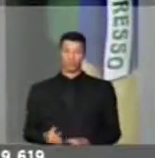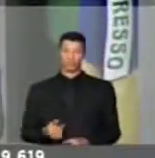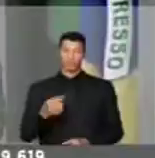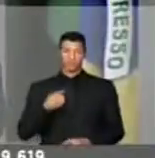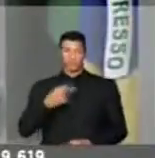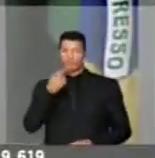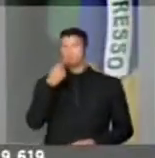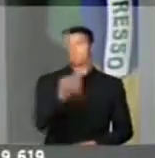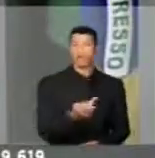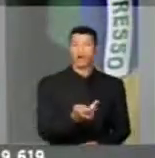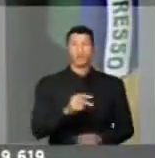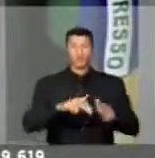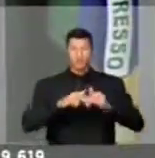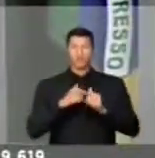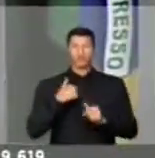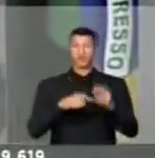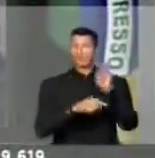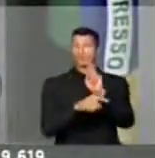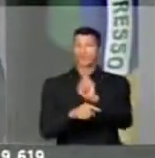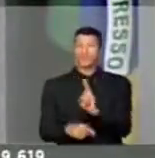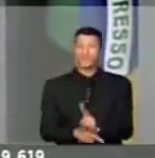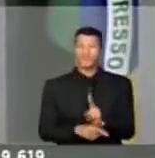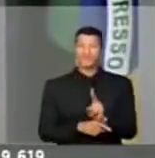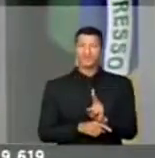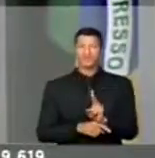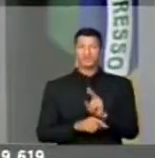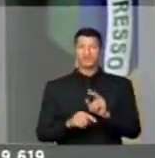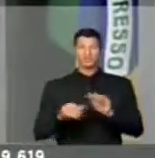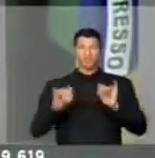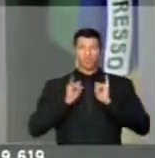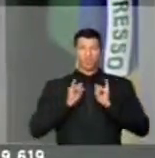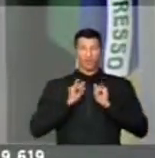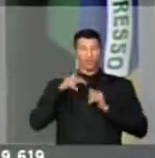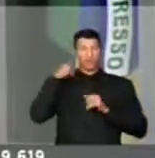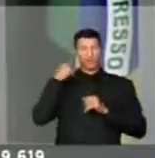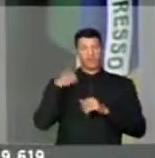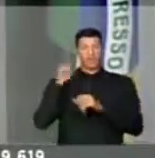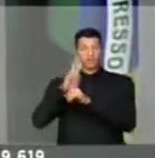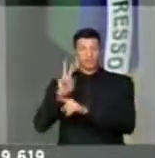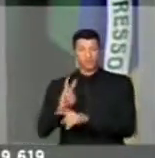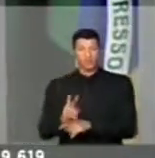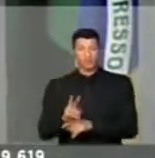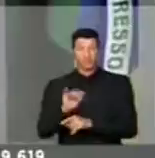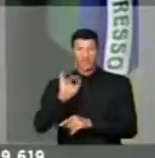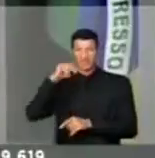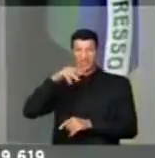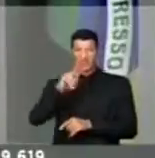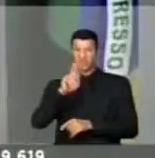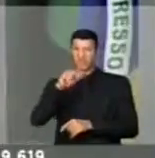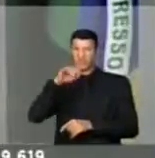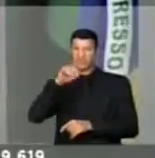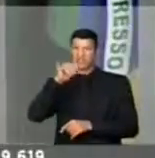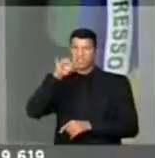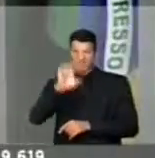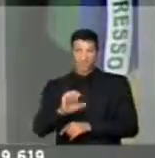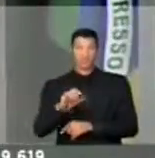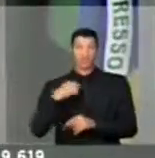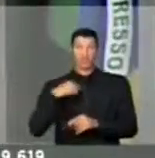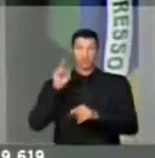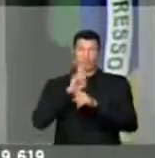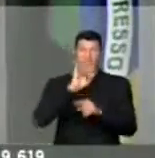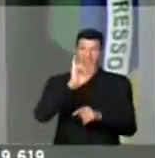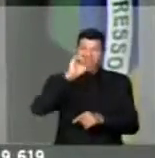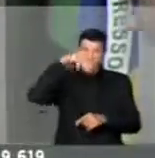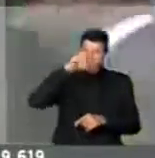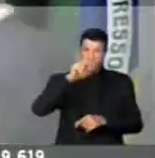Eu falo e é por isso que eu defendo esta imunidade parlamentar. Eu não defendo impunidade, eu defendo